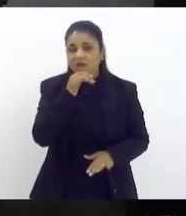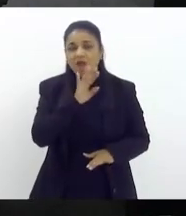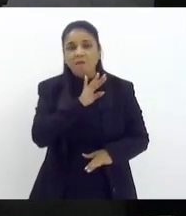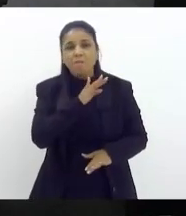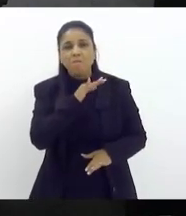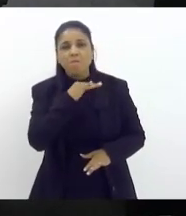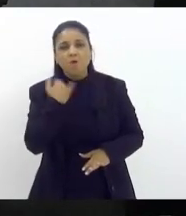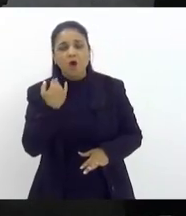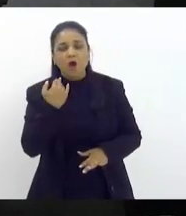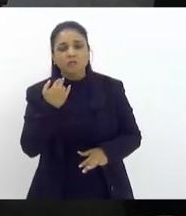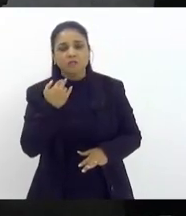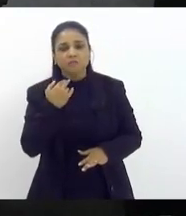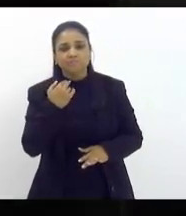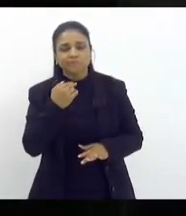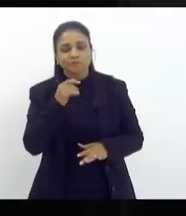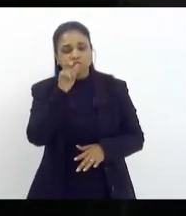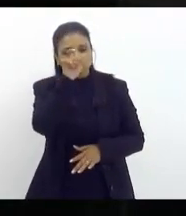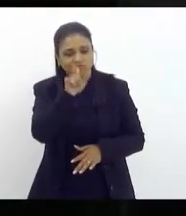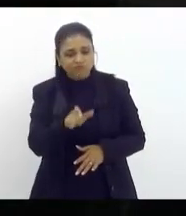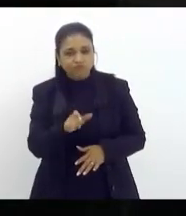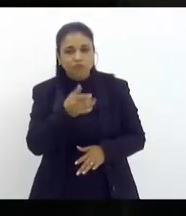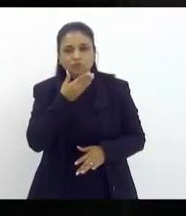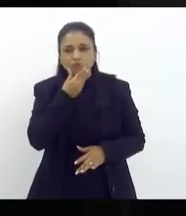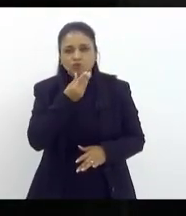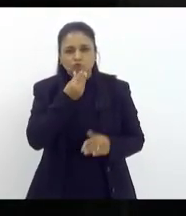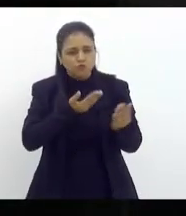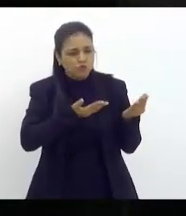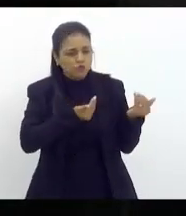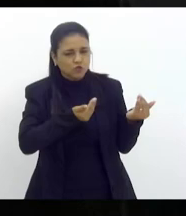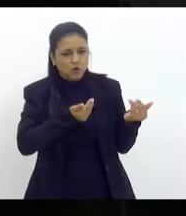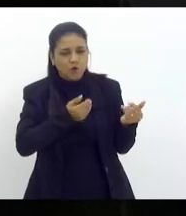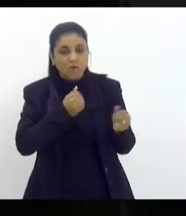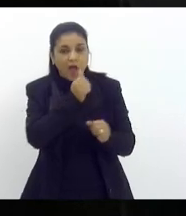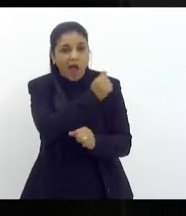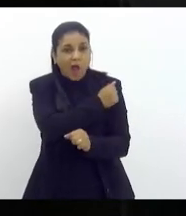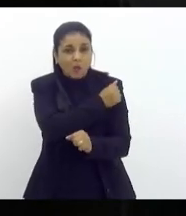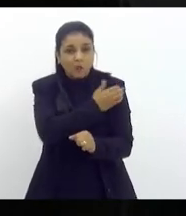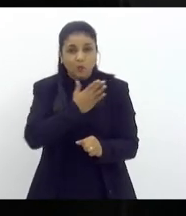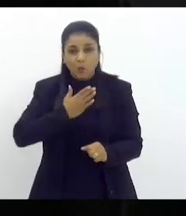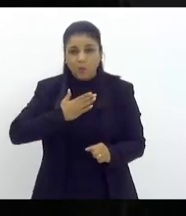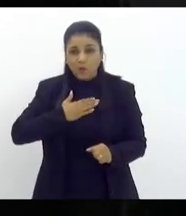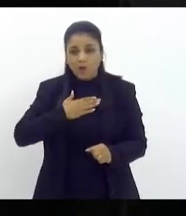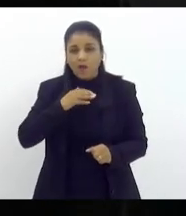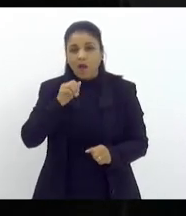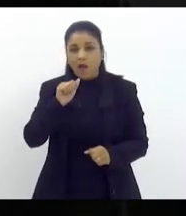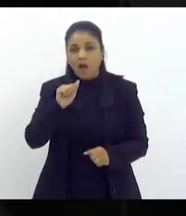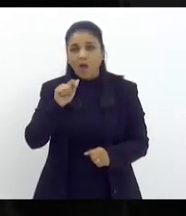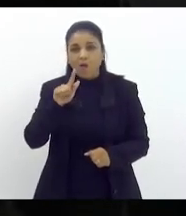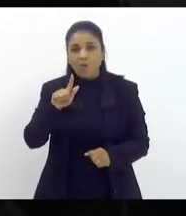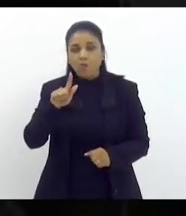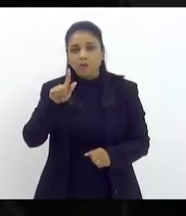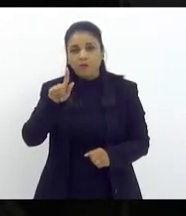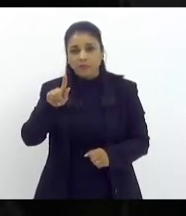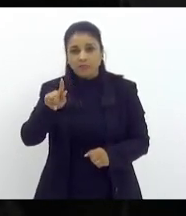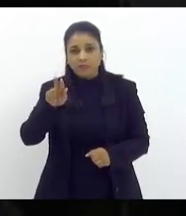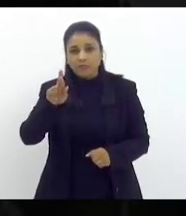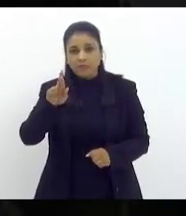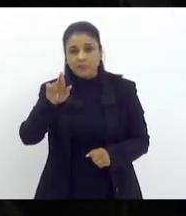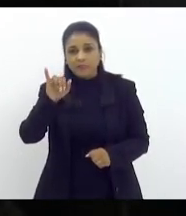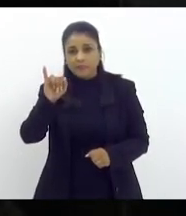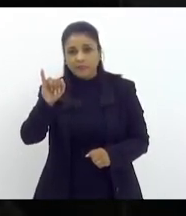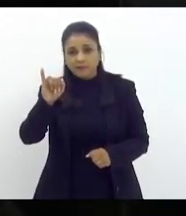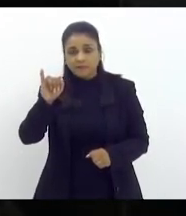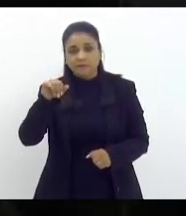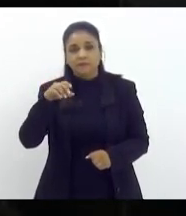por afogamento de um jovem que foi meu aluno o Al Green Davi ele tinha 25 anos